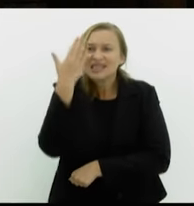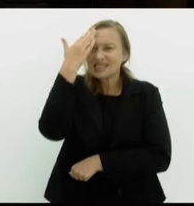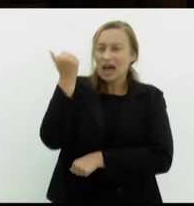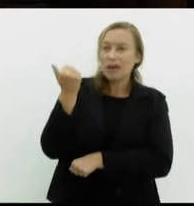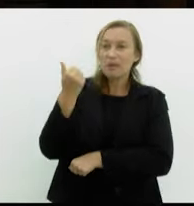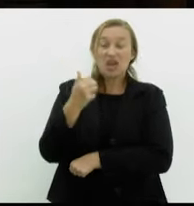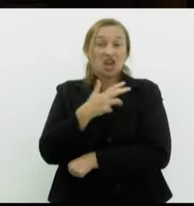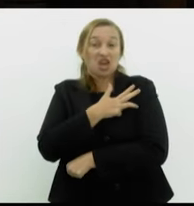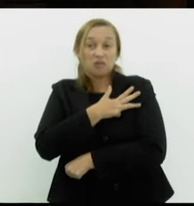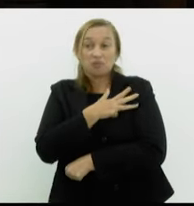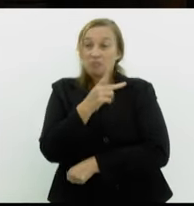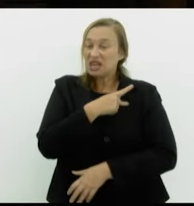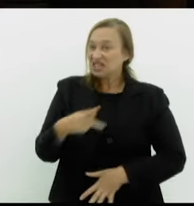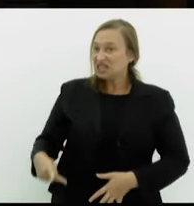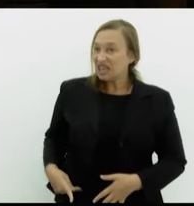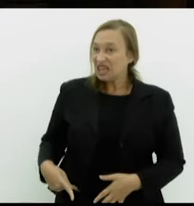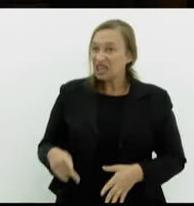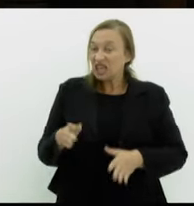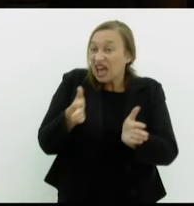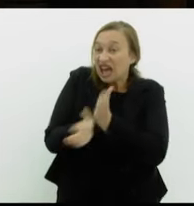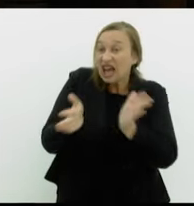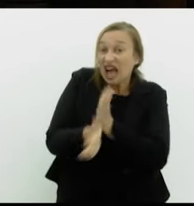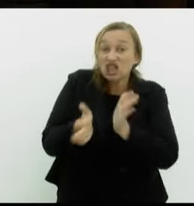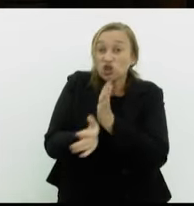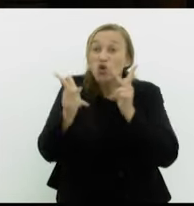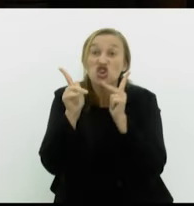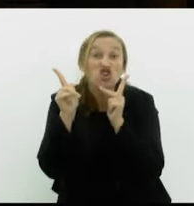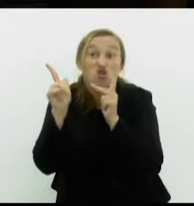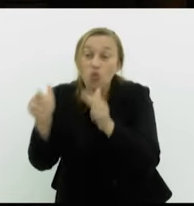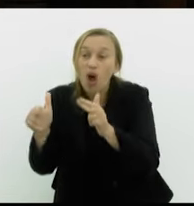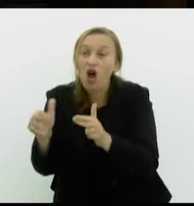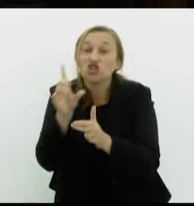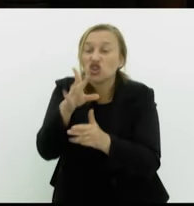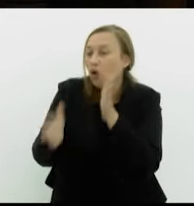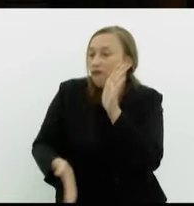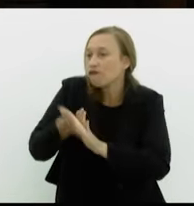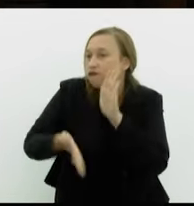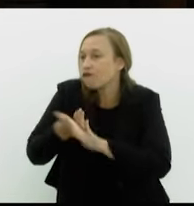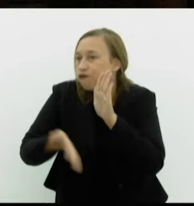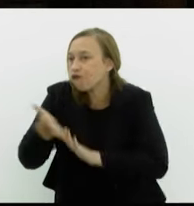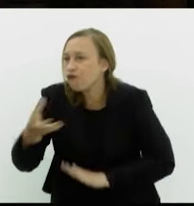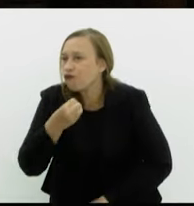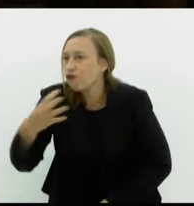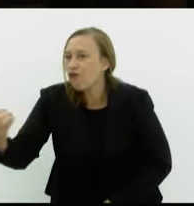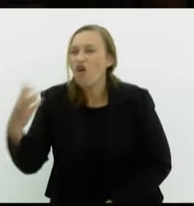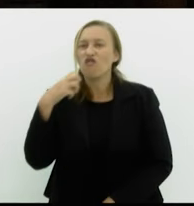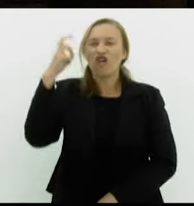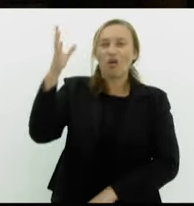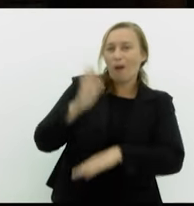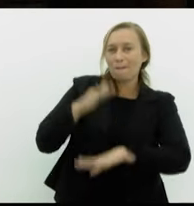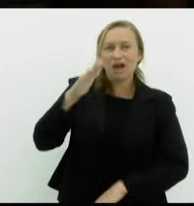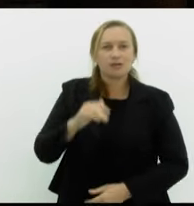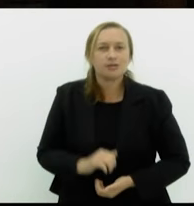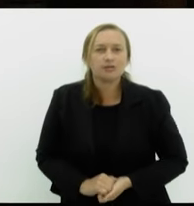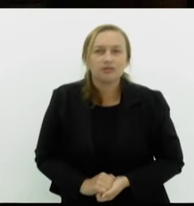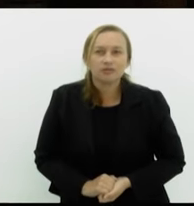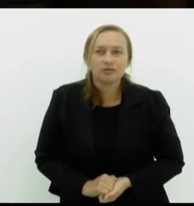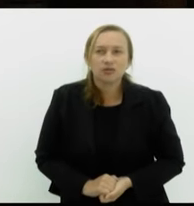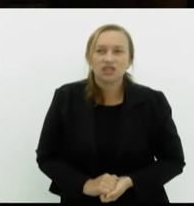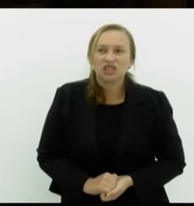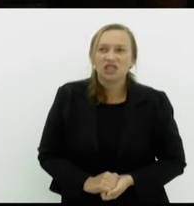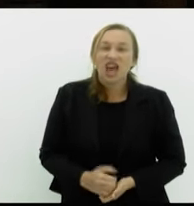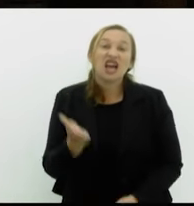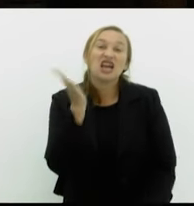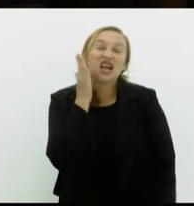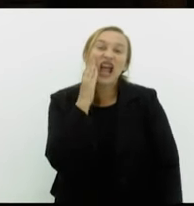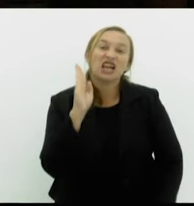atual presidente da República gastou essa mesma quantia só viajando, é mais vergonha ainda. É muita cara